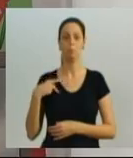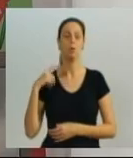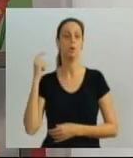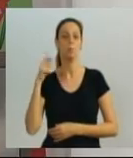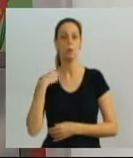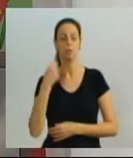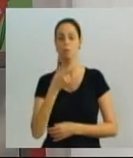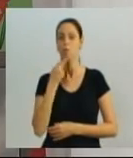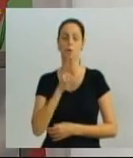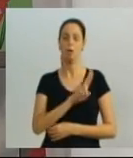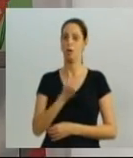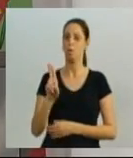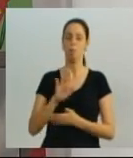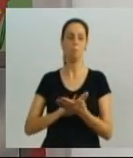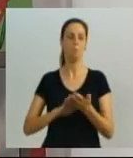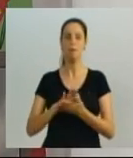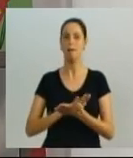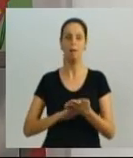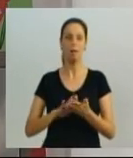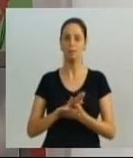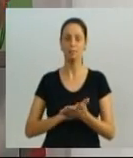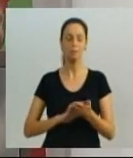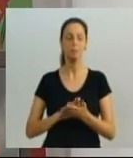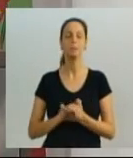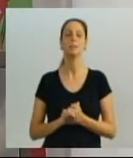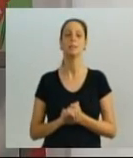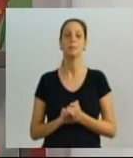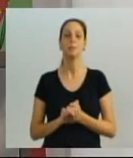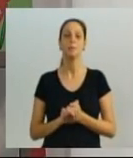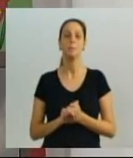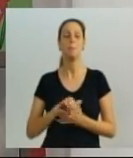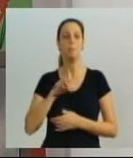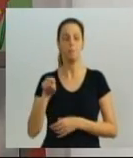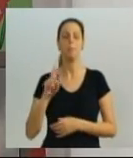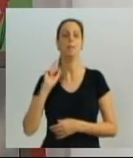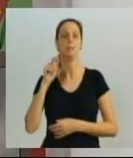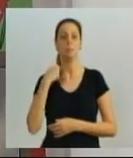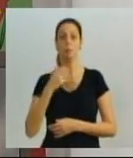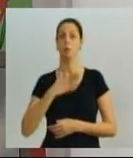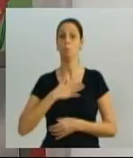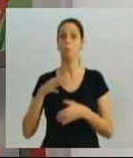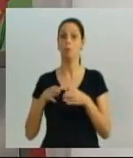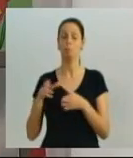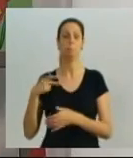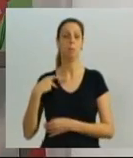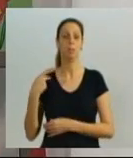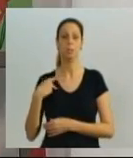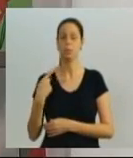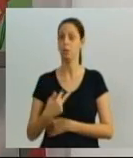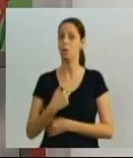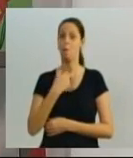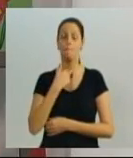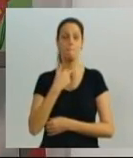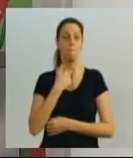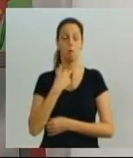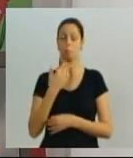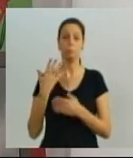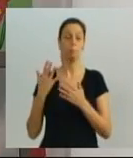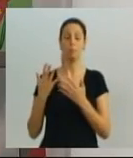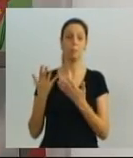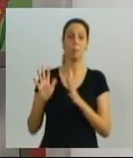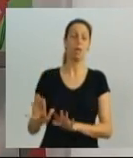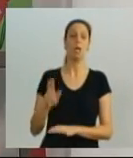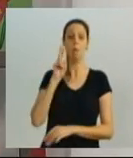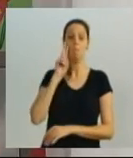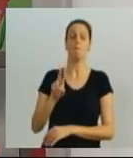vou falar o nome dessa pessoa, que eu, sinceramente, do meu partido, não posso nem ouvir falar o nome dessa pessoa,